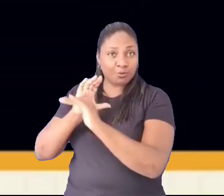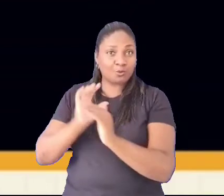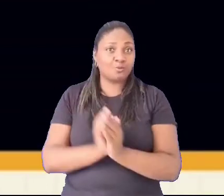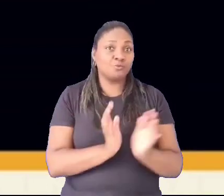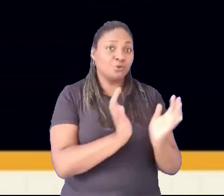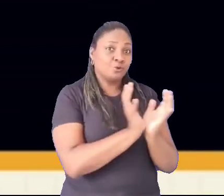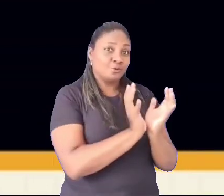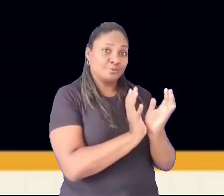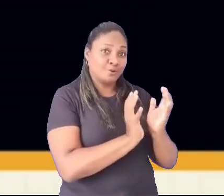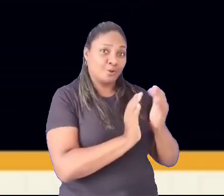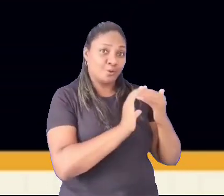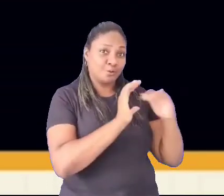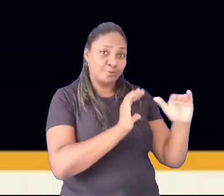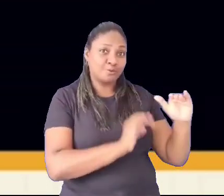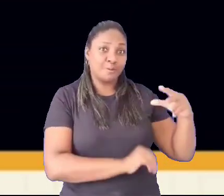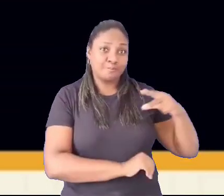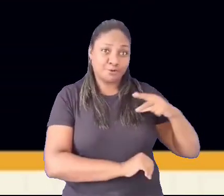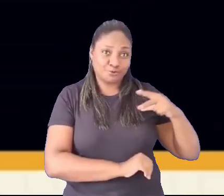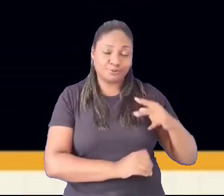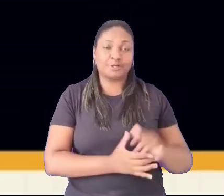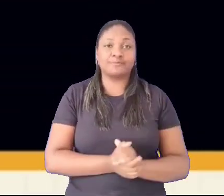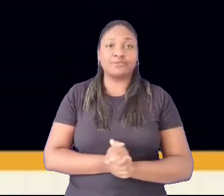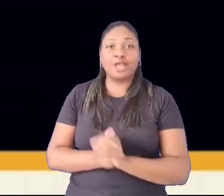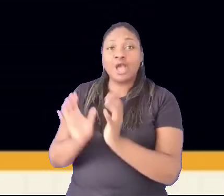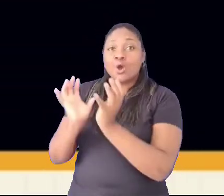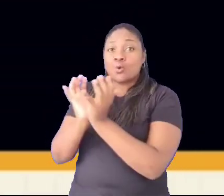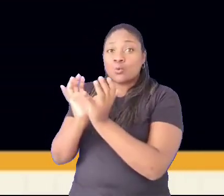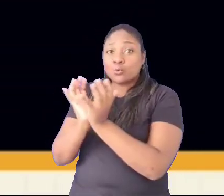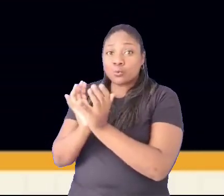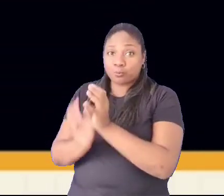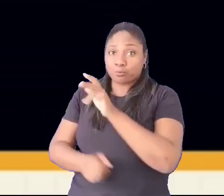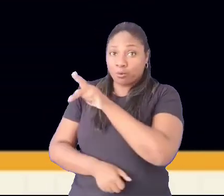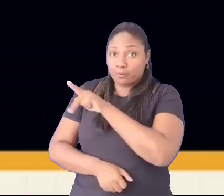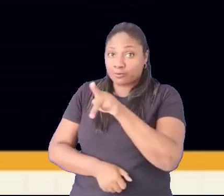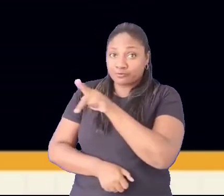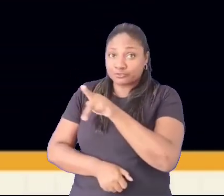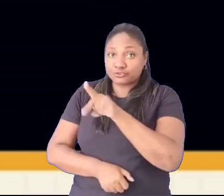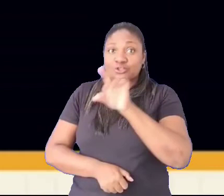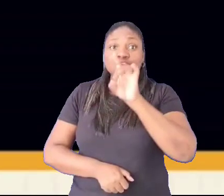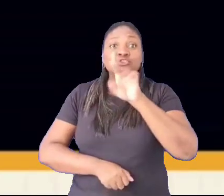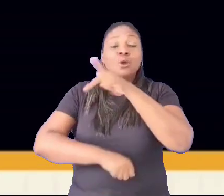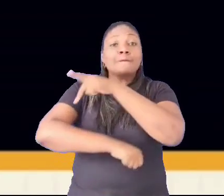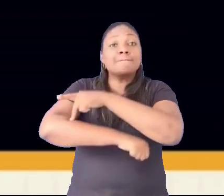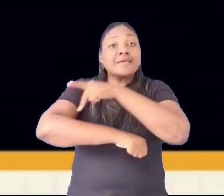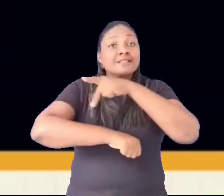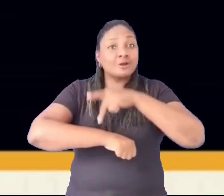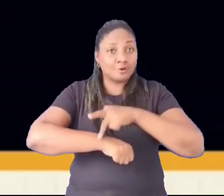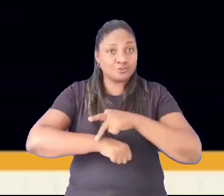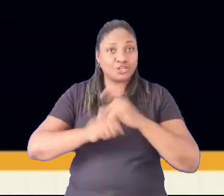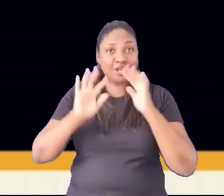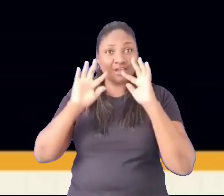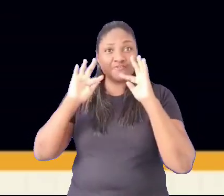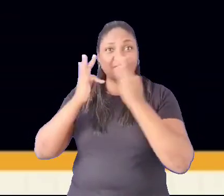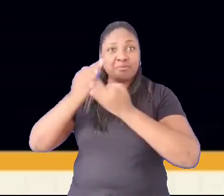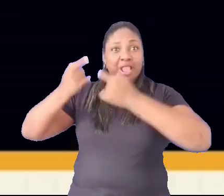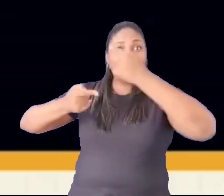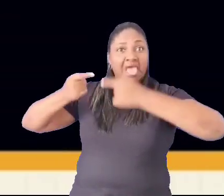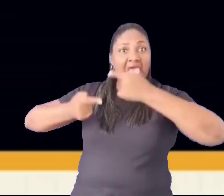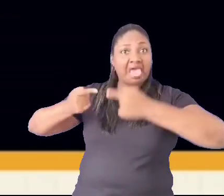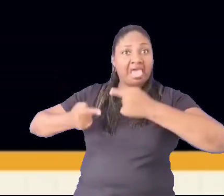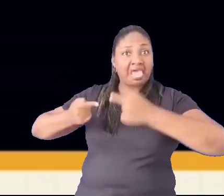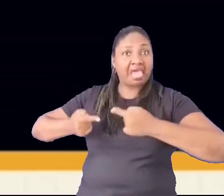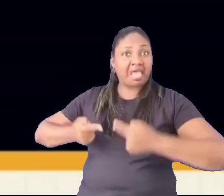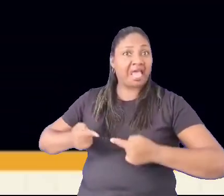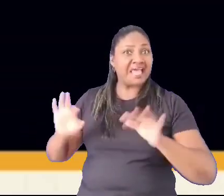O grupo de WhatsApp da professora, ela é para intervenção pedagógica, não é para discussão das famílias sobre